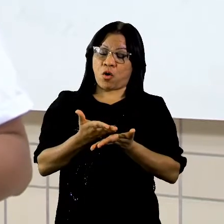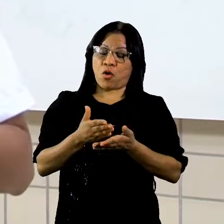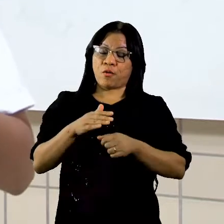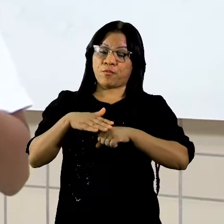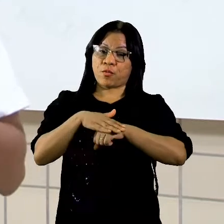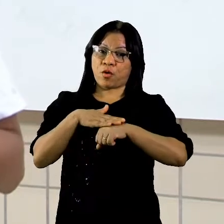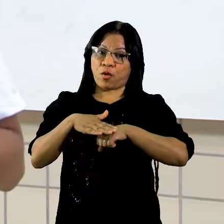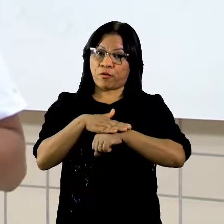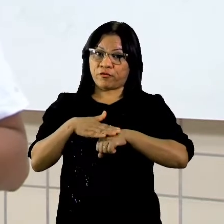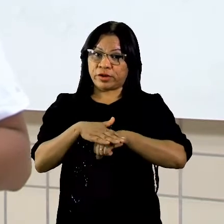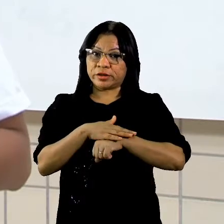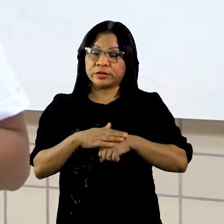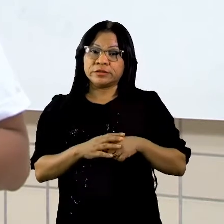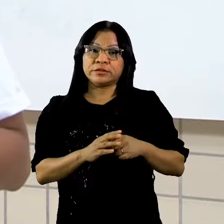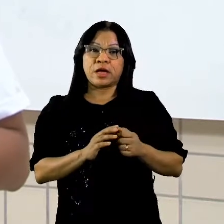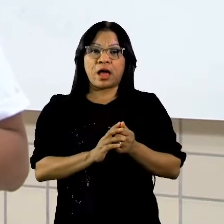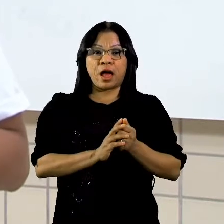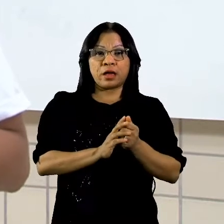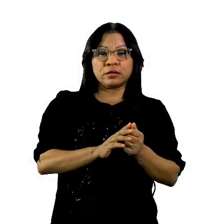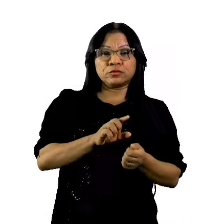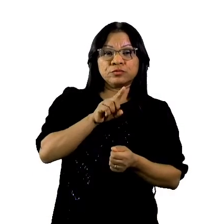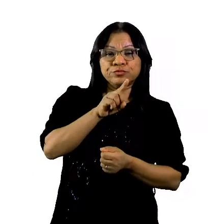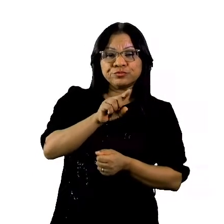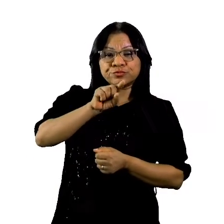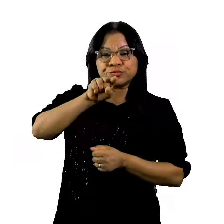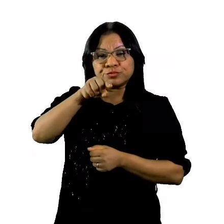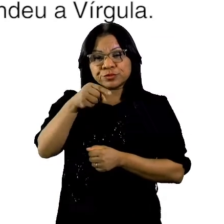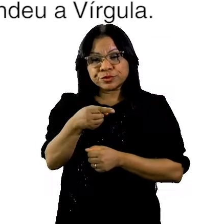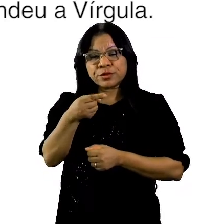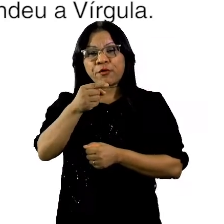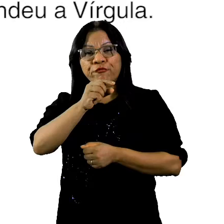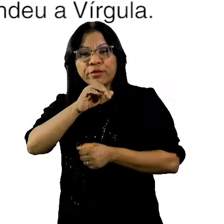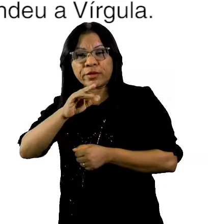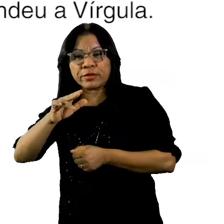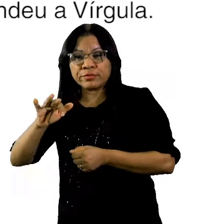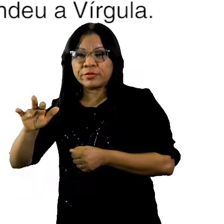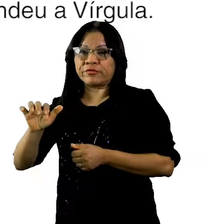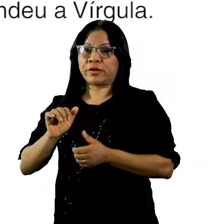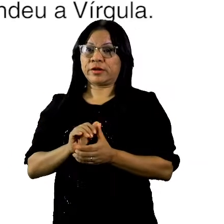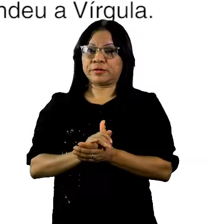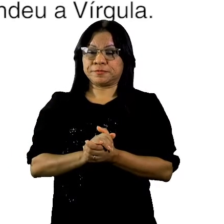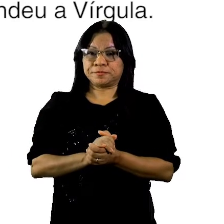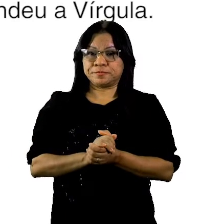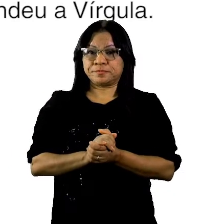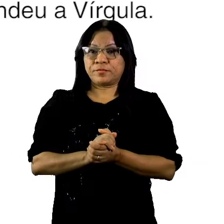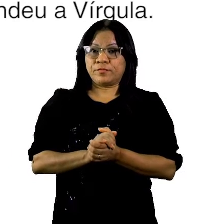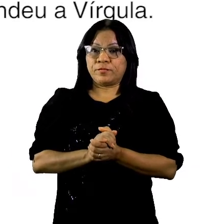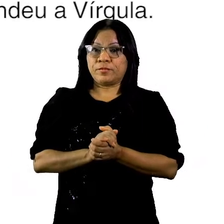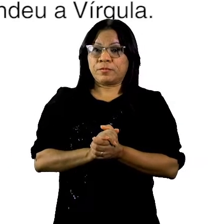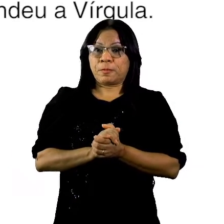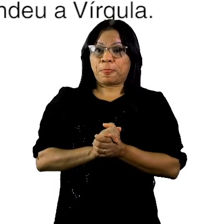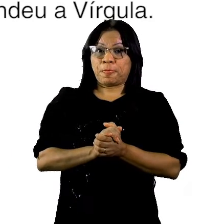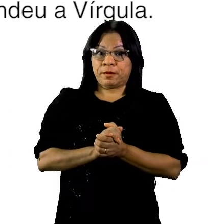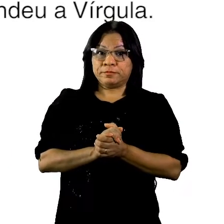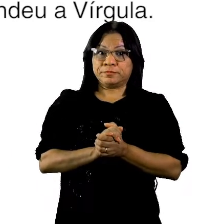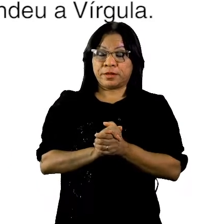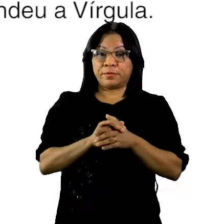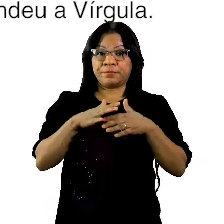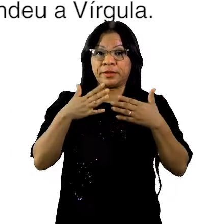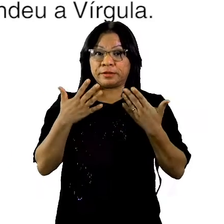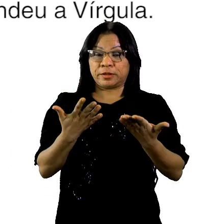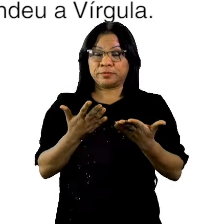são muito importantes para a língua portuguesa. Neste texto, cujo título é Pontos de